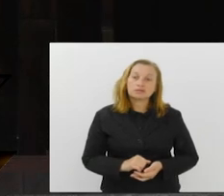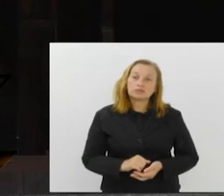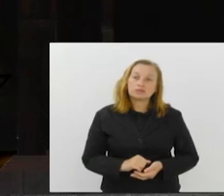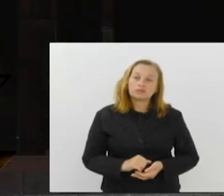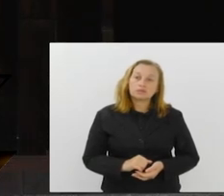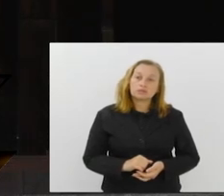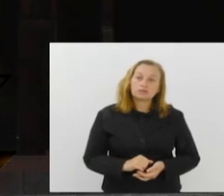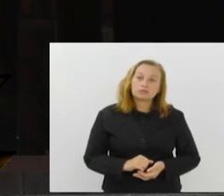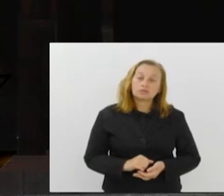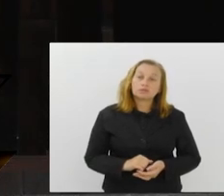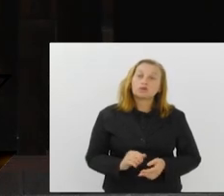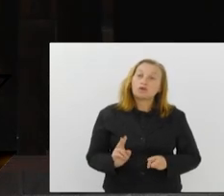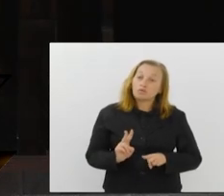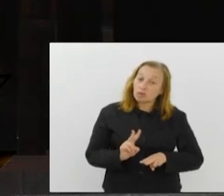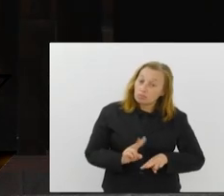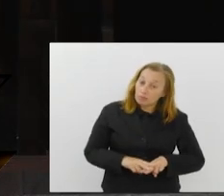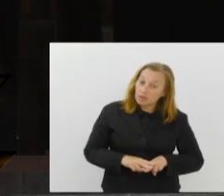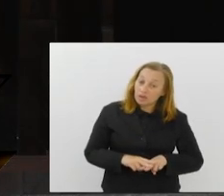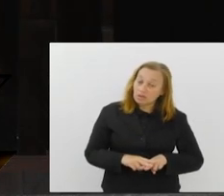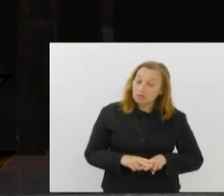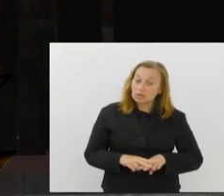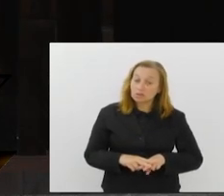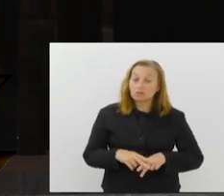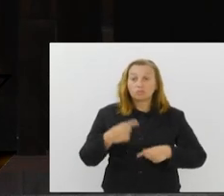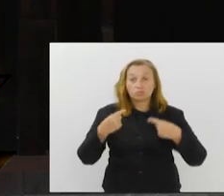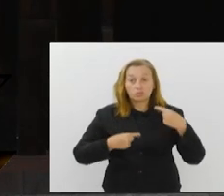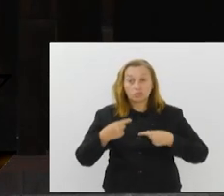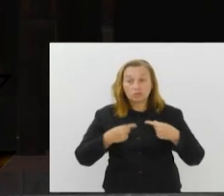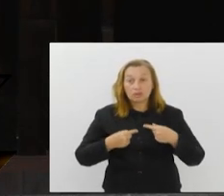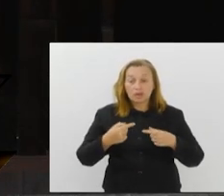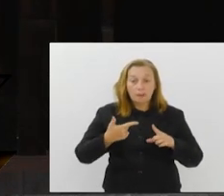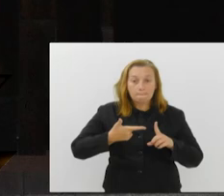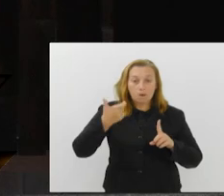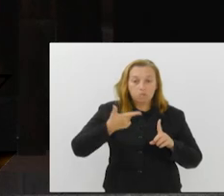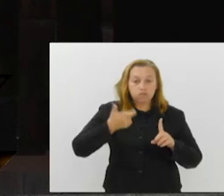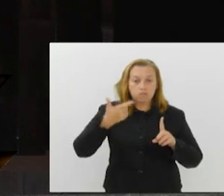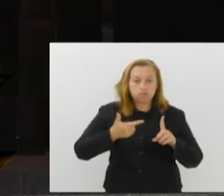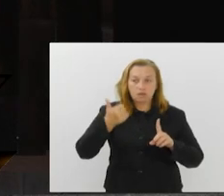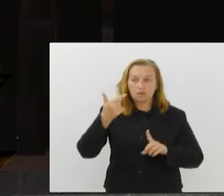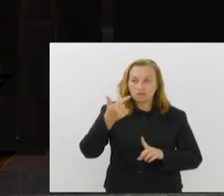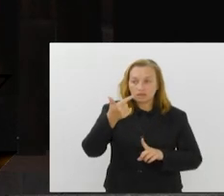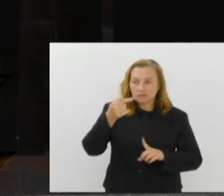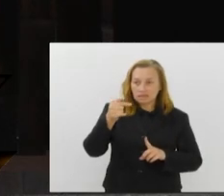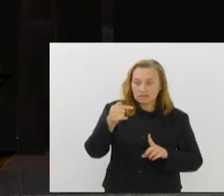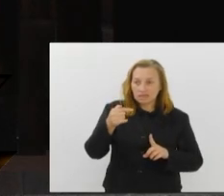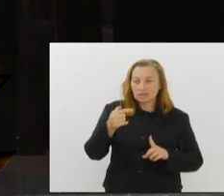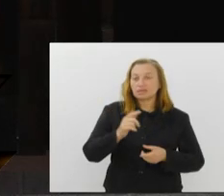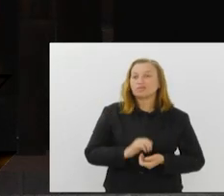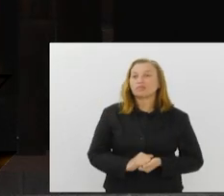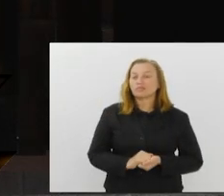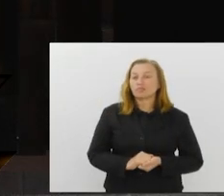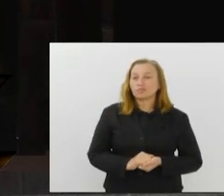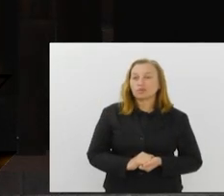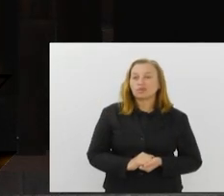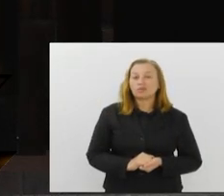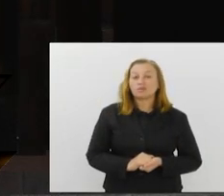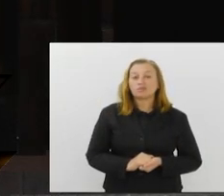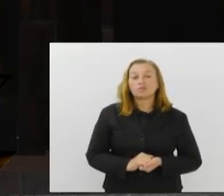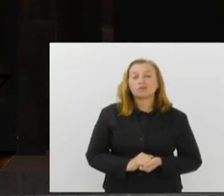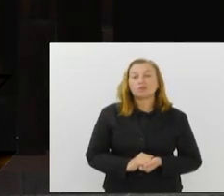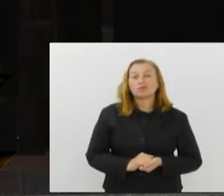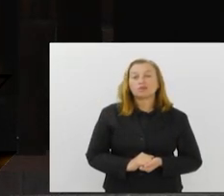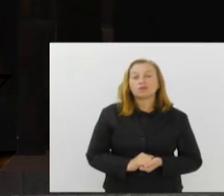preso político foi preso político tomou 17 tiros do regime de 74 foi aniche como preso